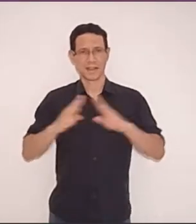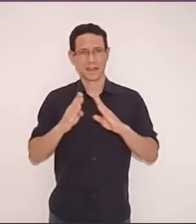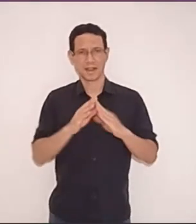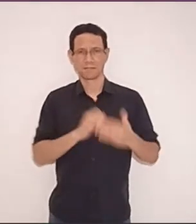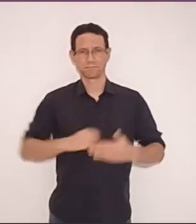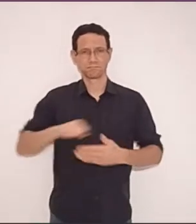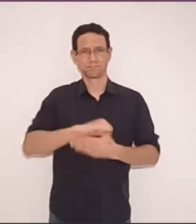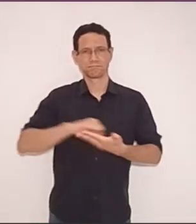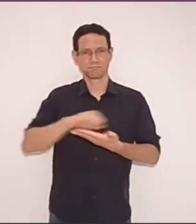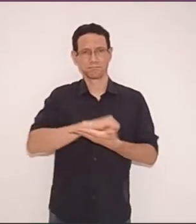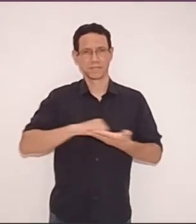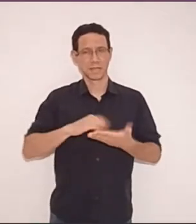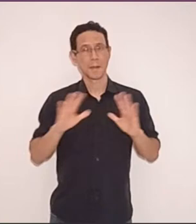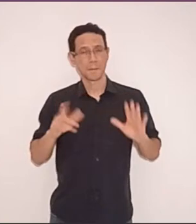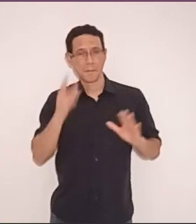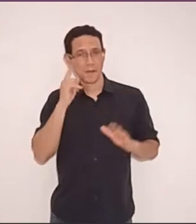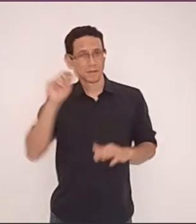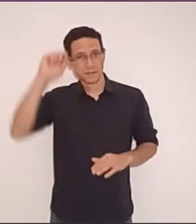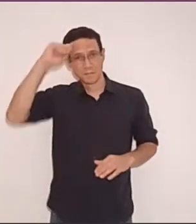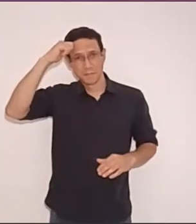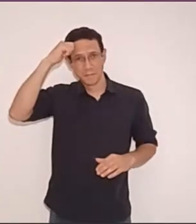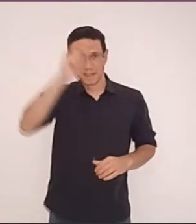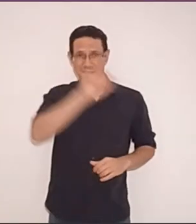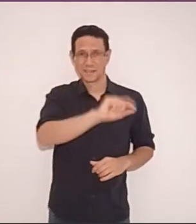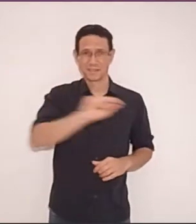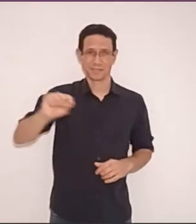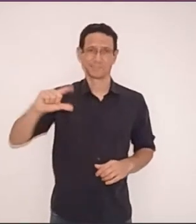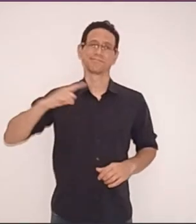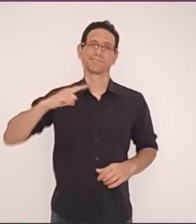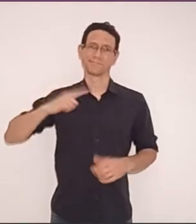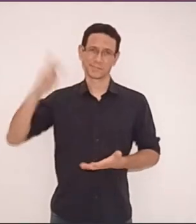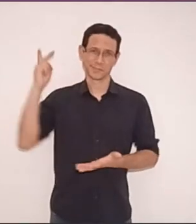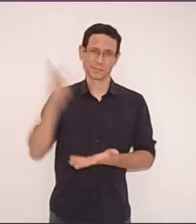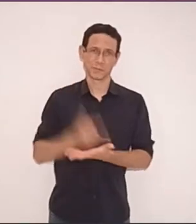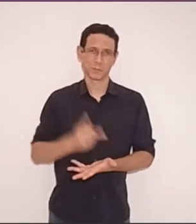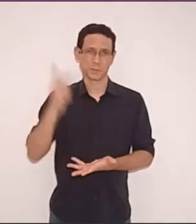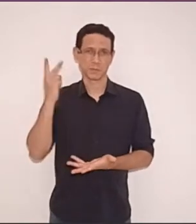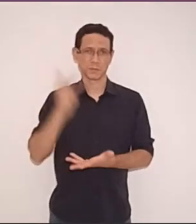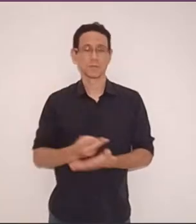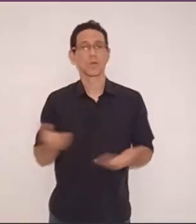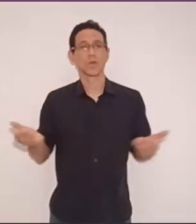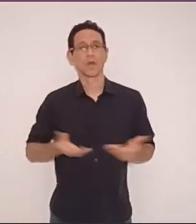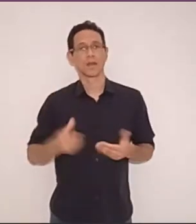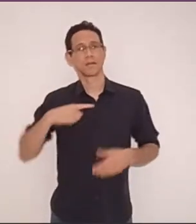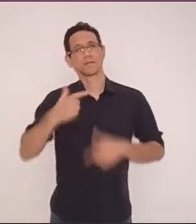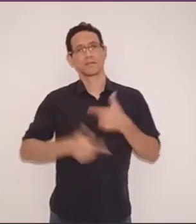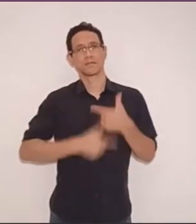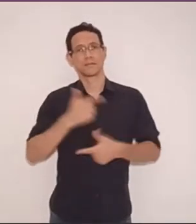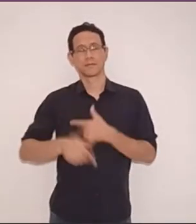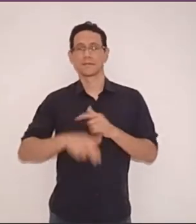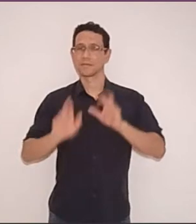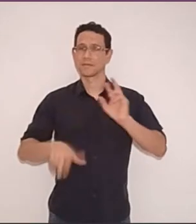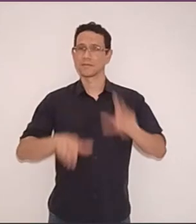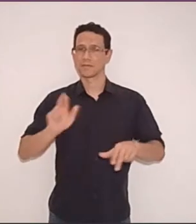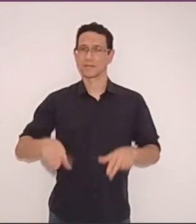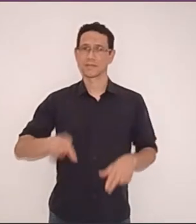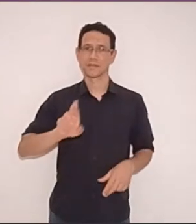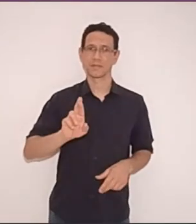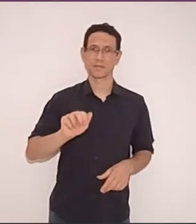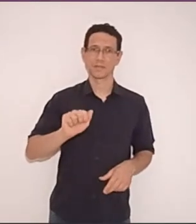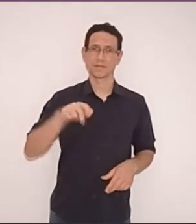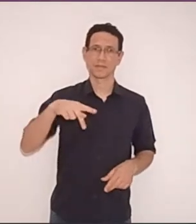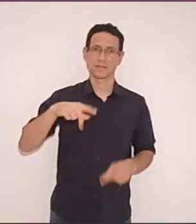que para as mulheres pretas ela fica rodeando né hoje eu faço diversas eu tenho vários trabalhos eu Campo rápido